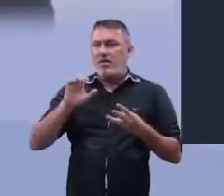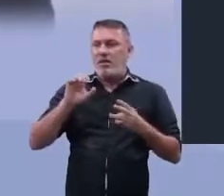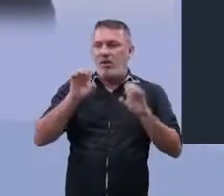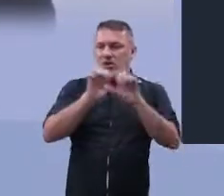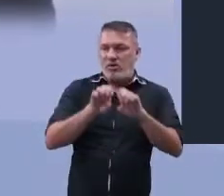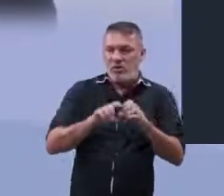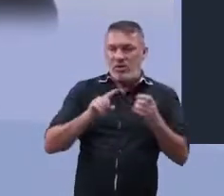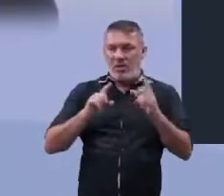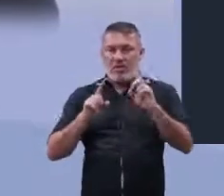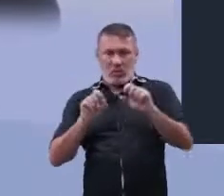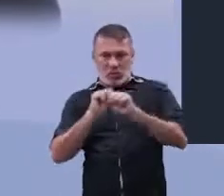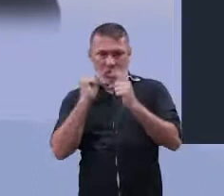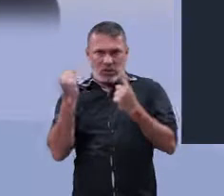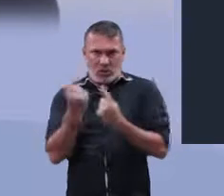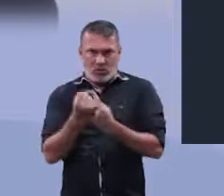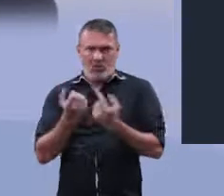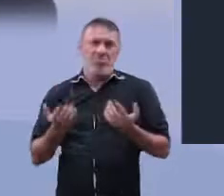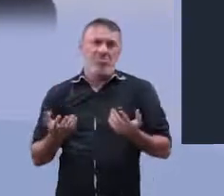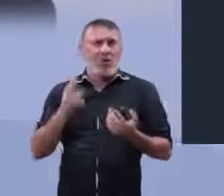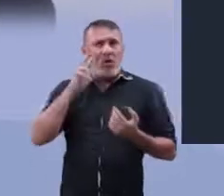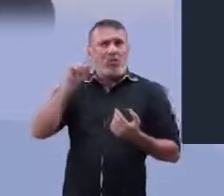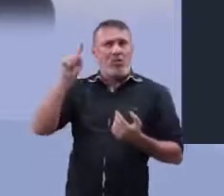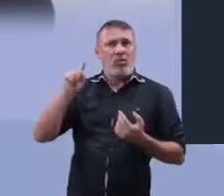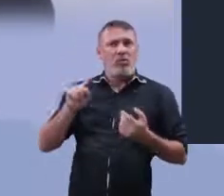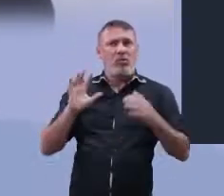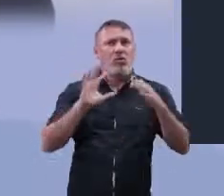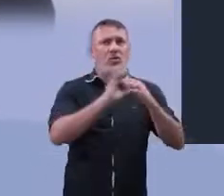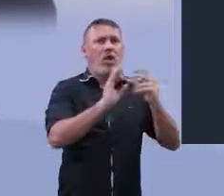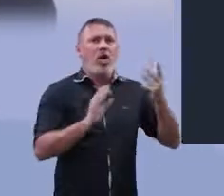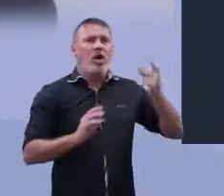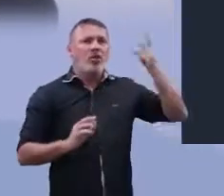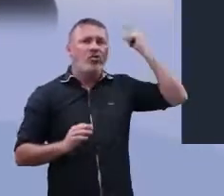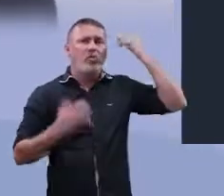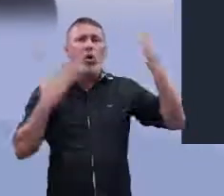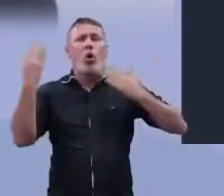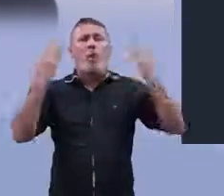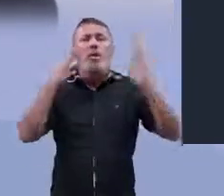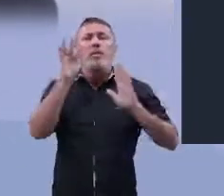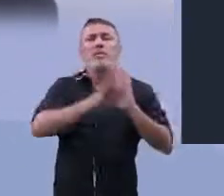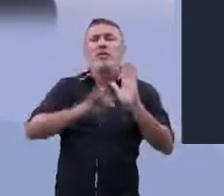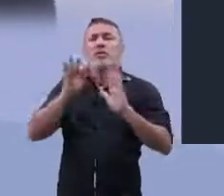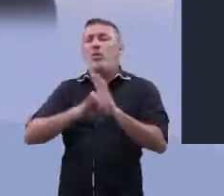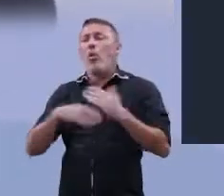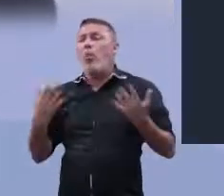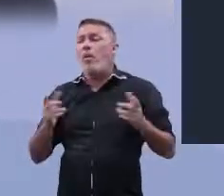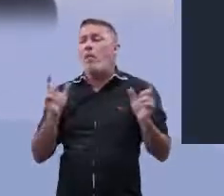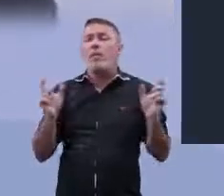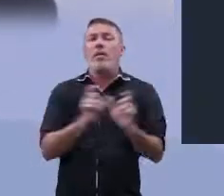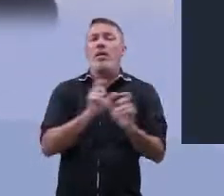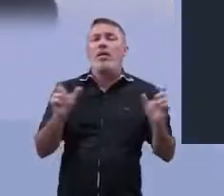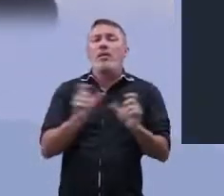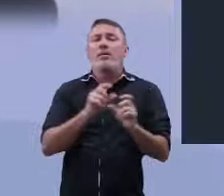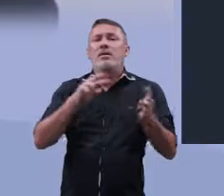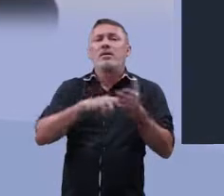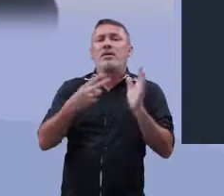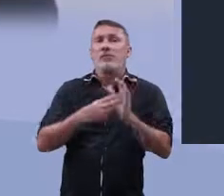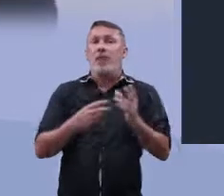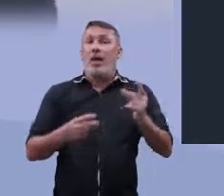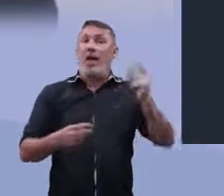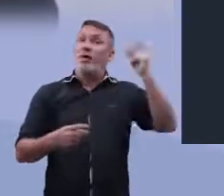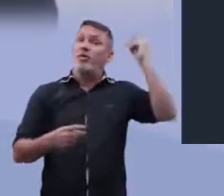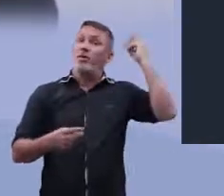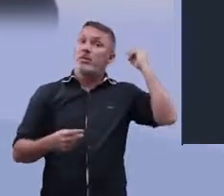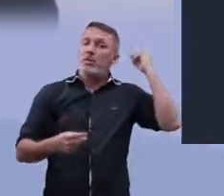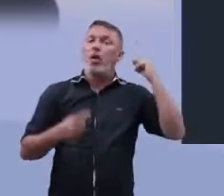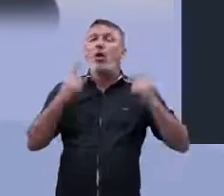estilística. D, social. Nesse caso, ele faz uma comparação, né, com termos e significados que eram